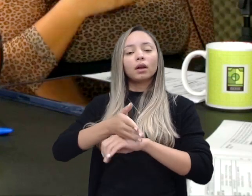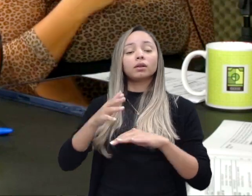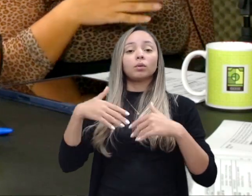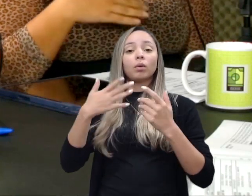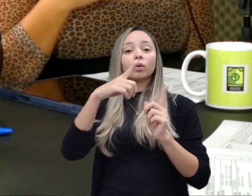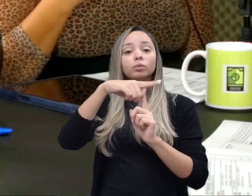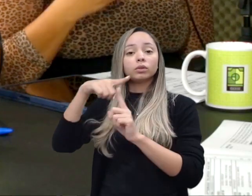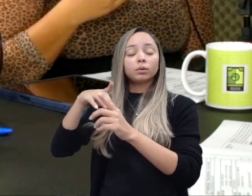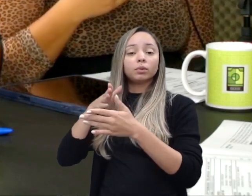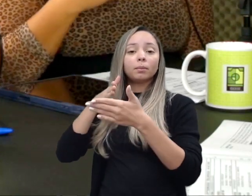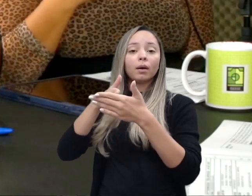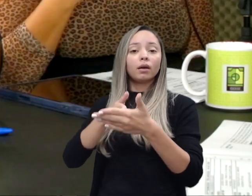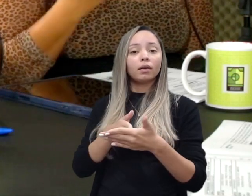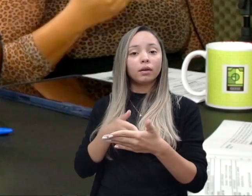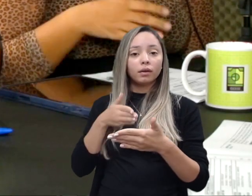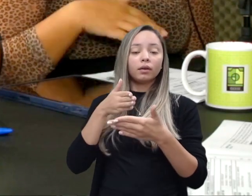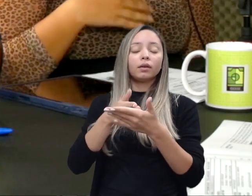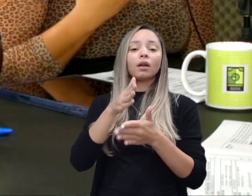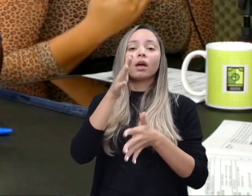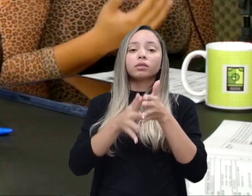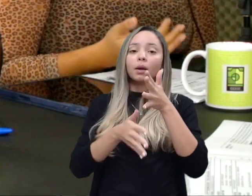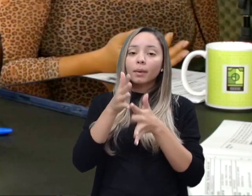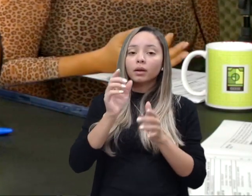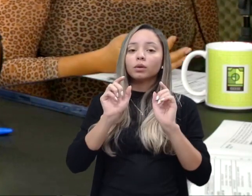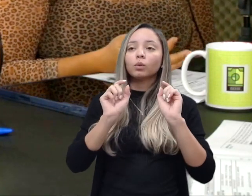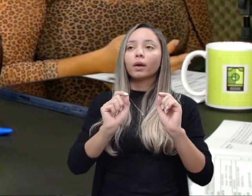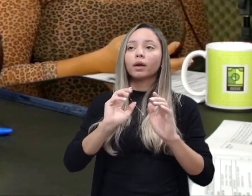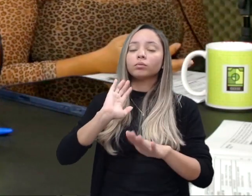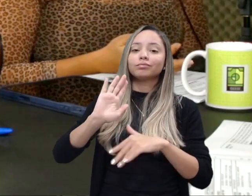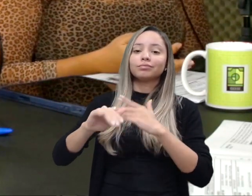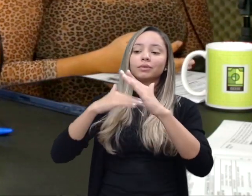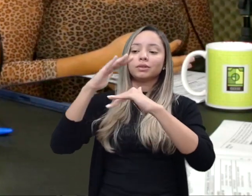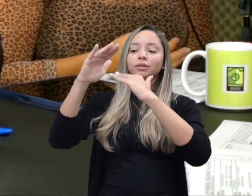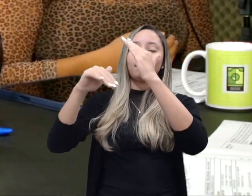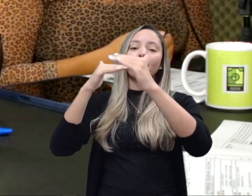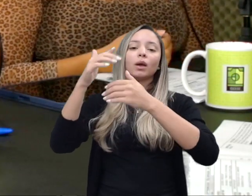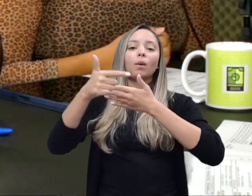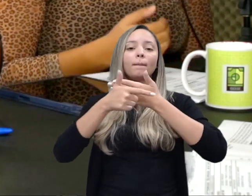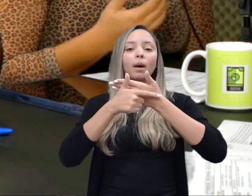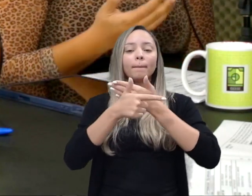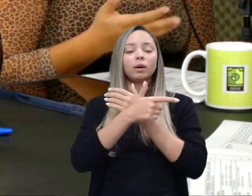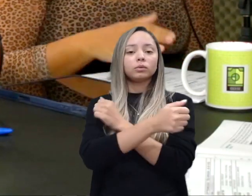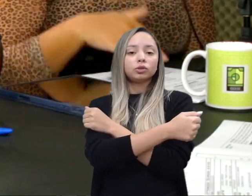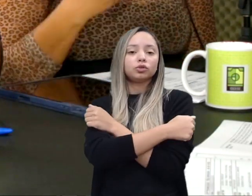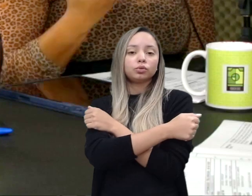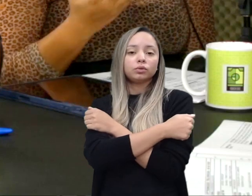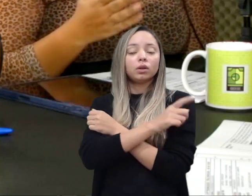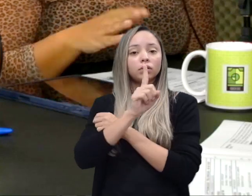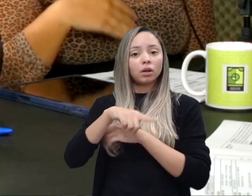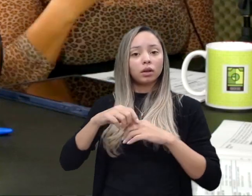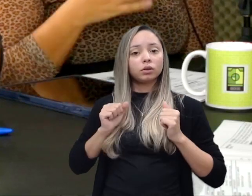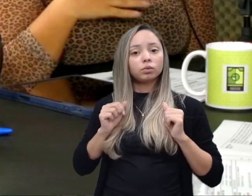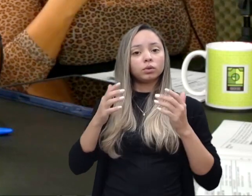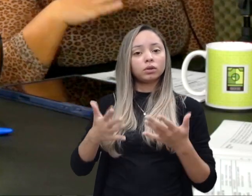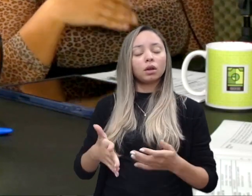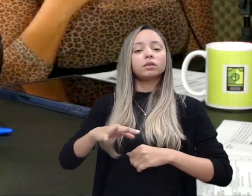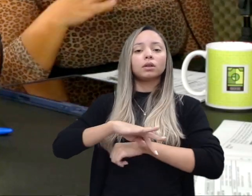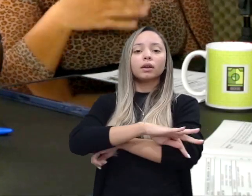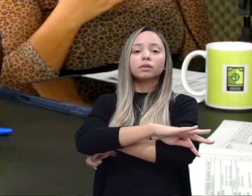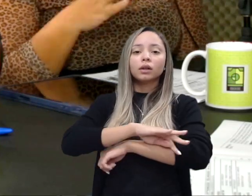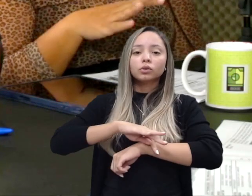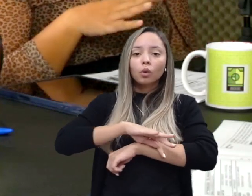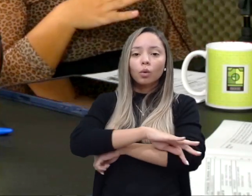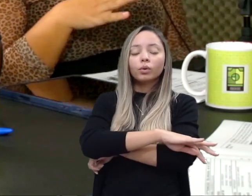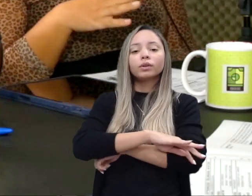barreiras que estão atrapalhando esse desempenho do papel de estudante, se são atitudinais, arquitetônicas, né? A gente